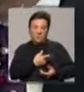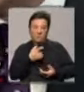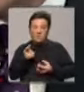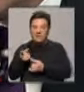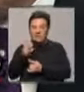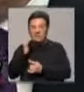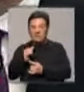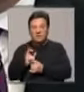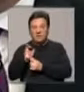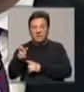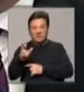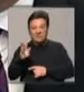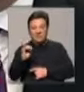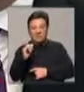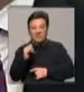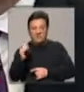cateter